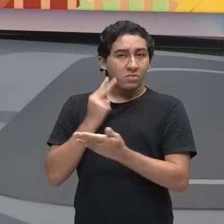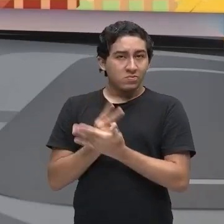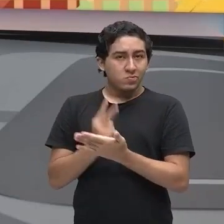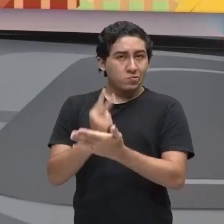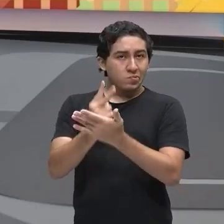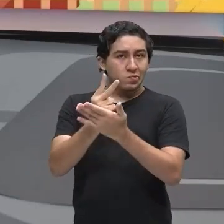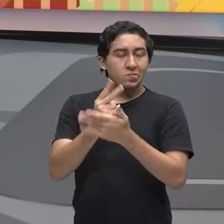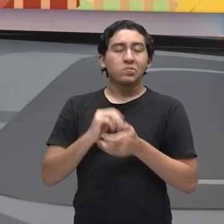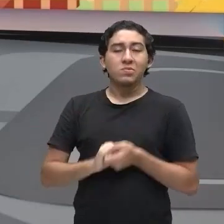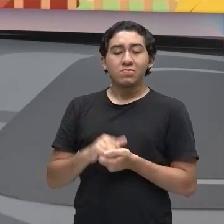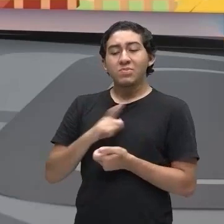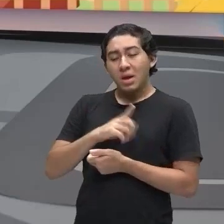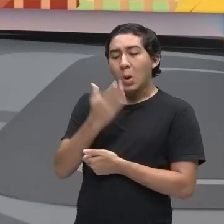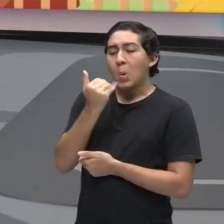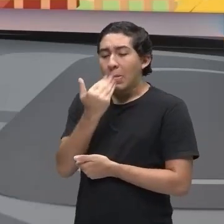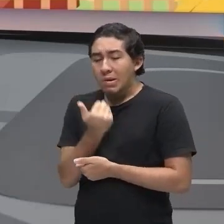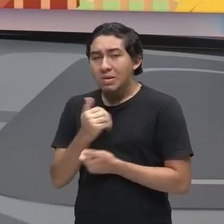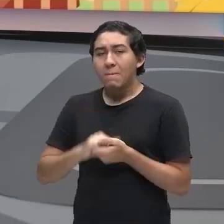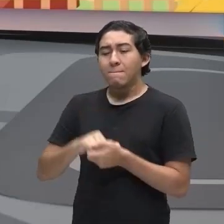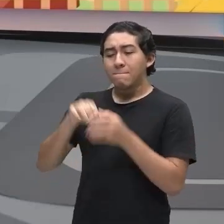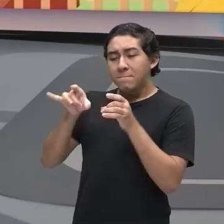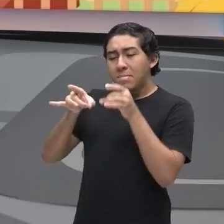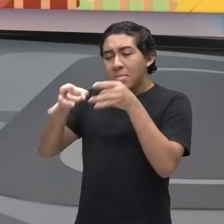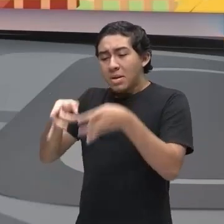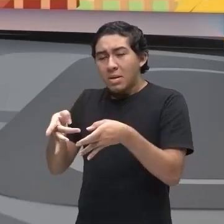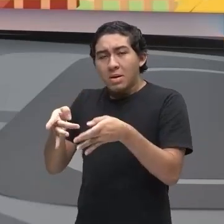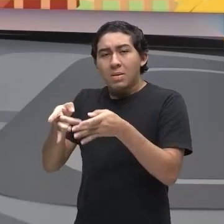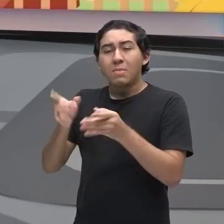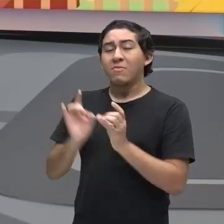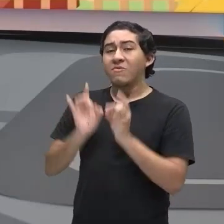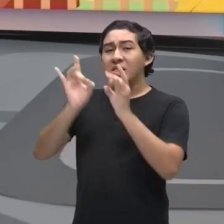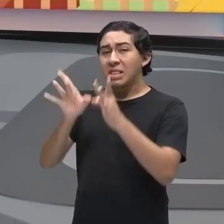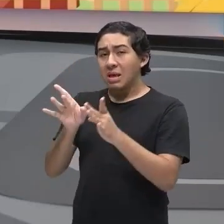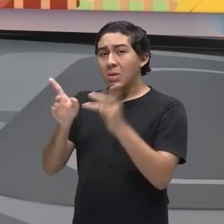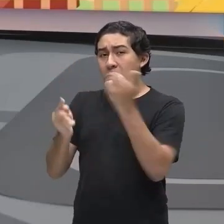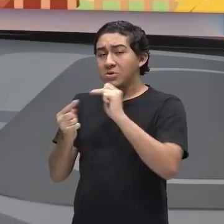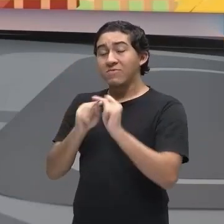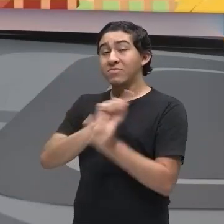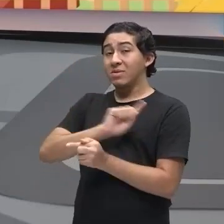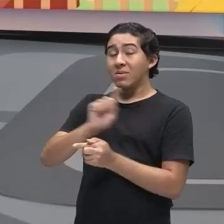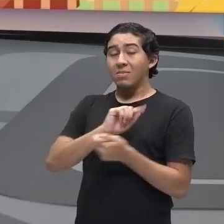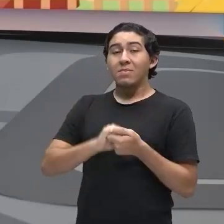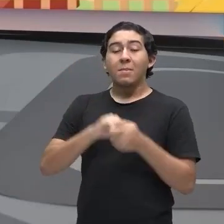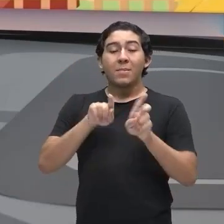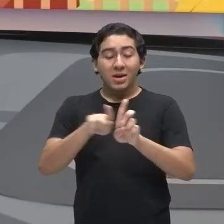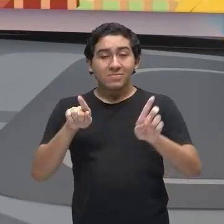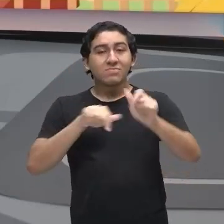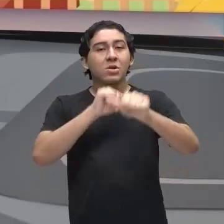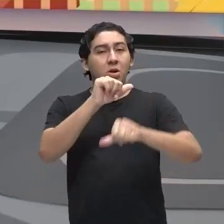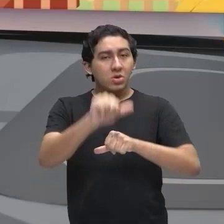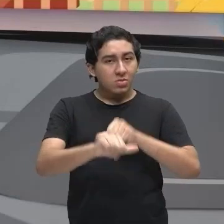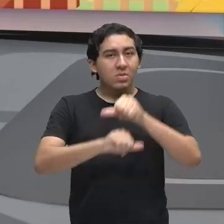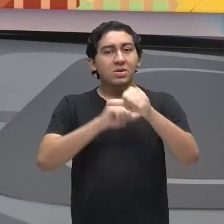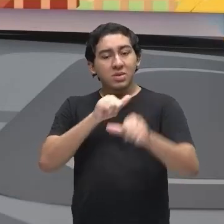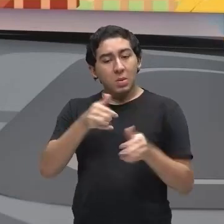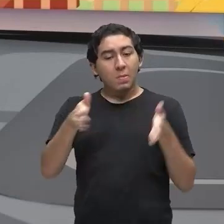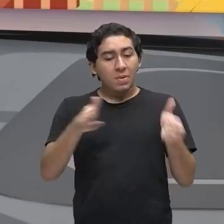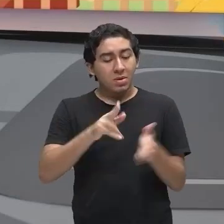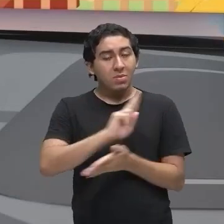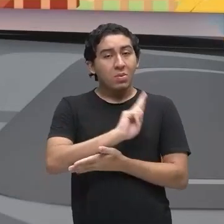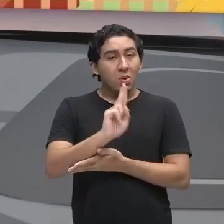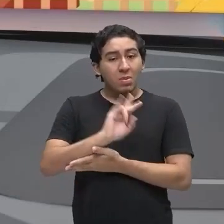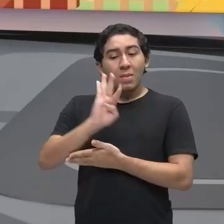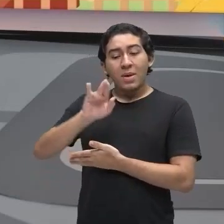se alimentar. Só que isso vai começar a passar por mudanças durante aí este período chamado